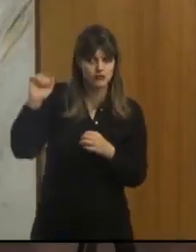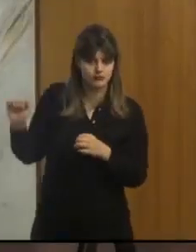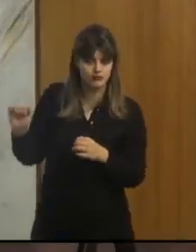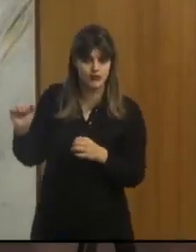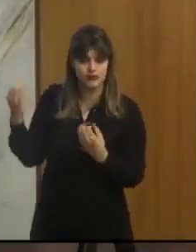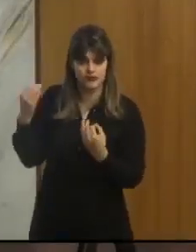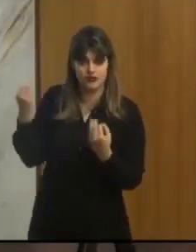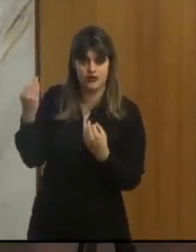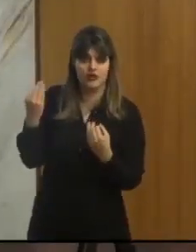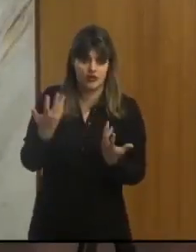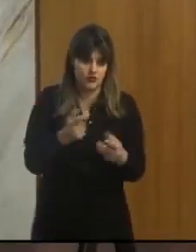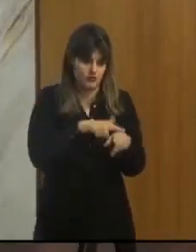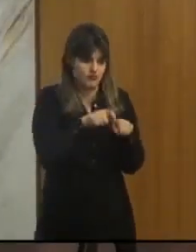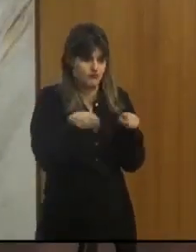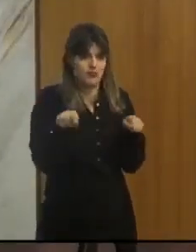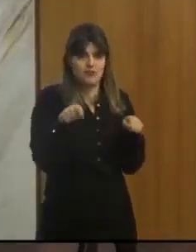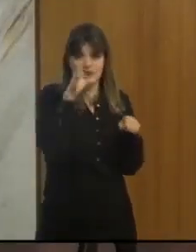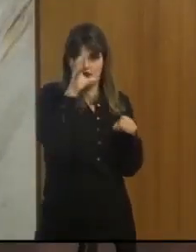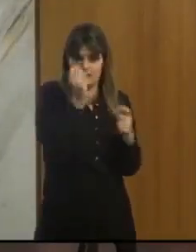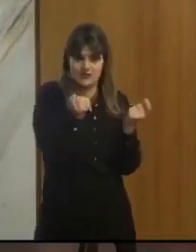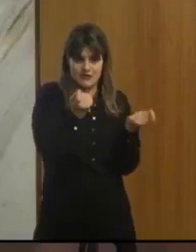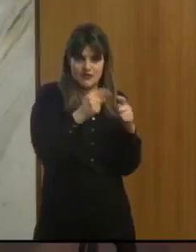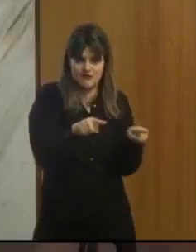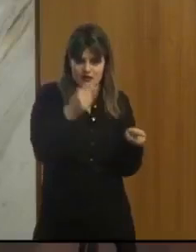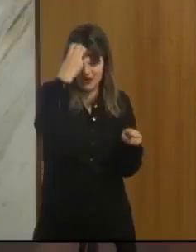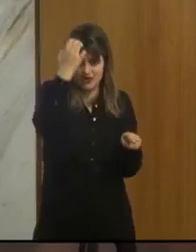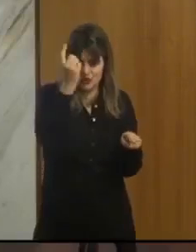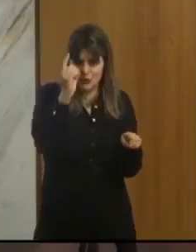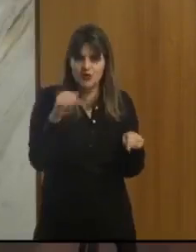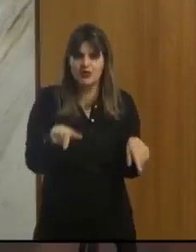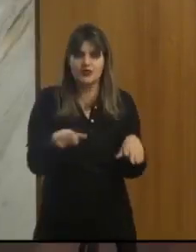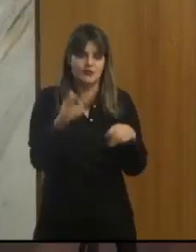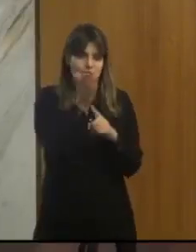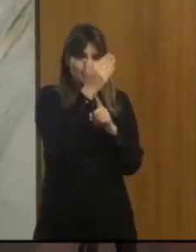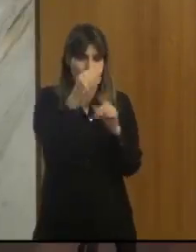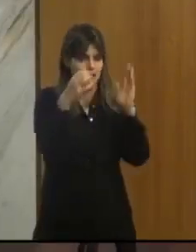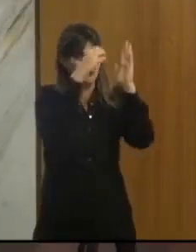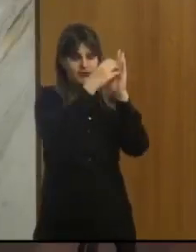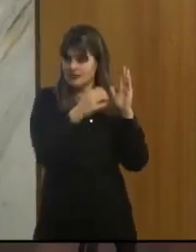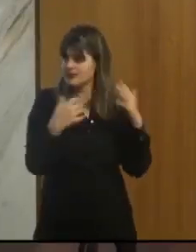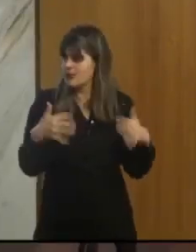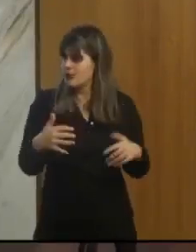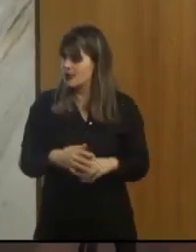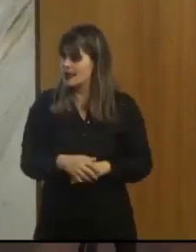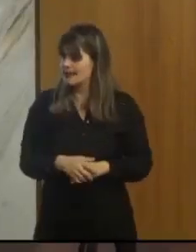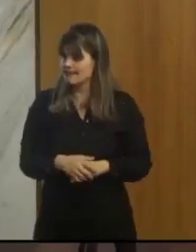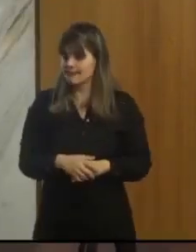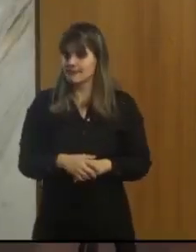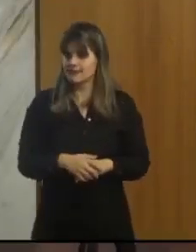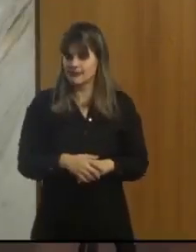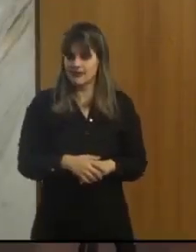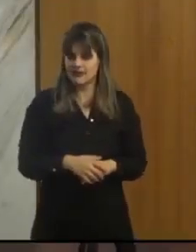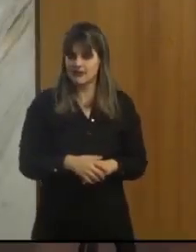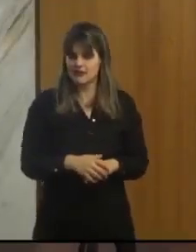um regime diferente, e colocam a esfera na bandeira nacional. É assim que qual Coca-Cola não existe.